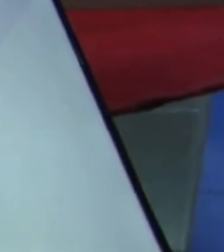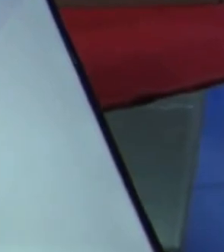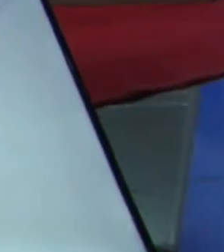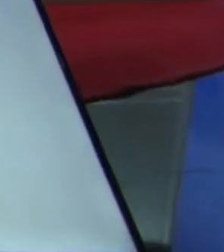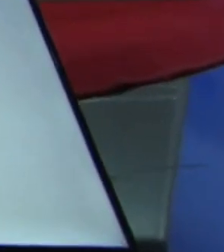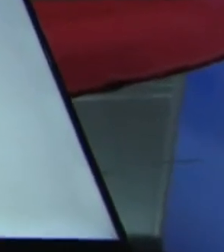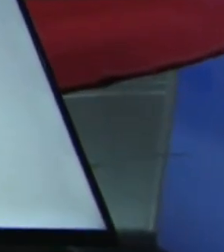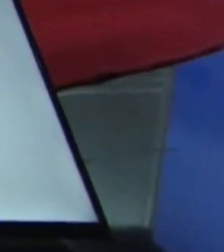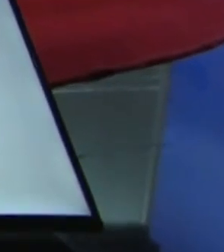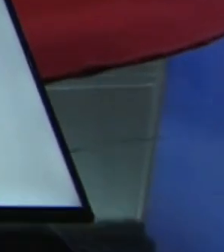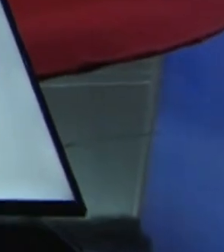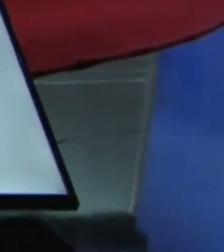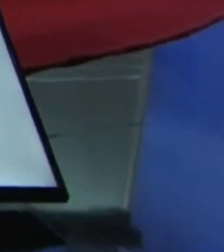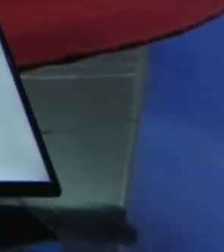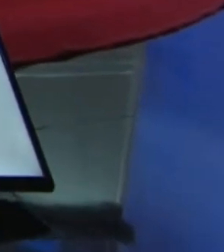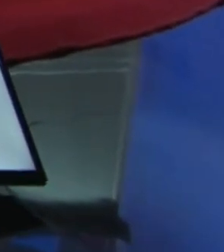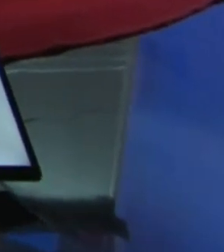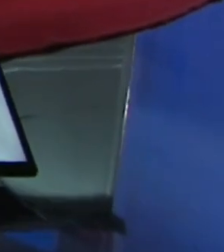E aí